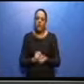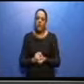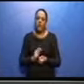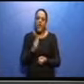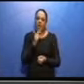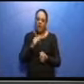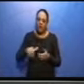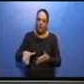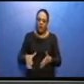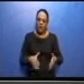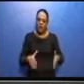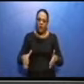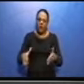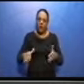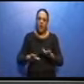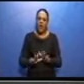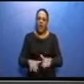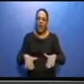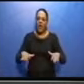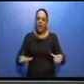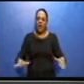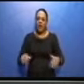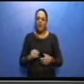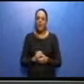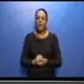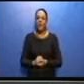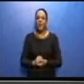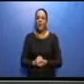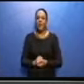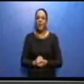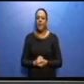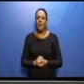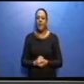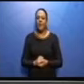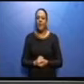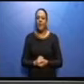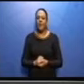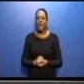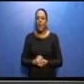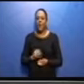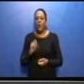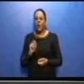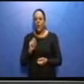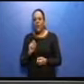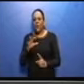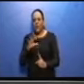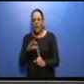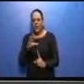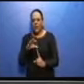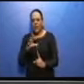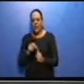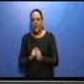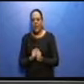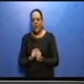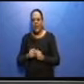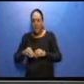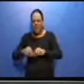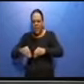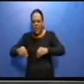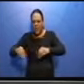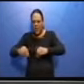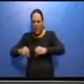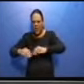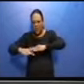nós temos aí uma forte influência da continentalidade, né? Ou seja, da porção de terra, principalmente em razão da extensão territorial,